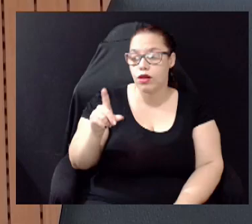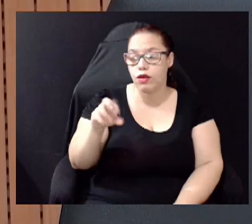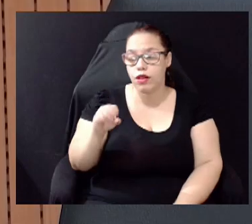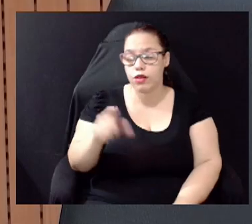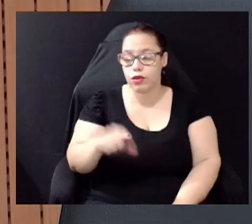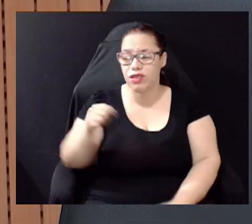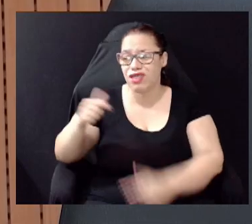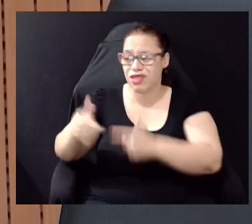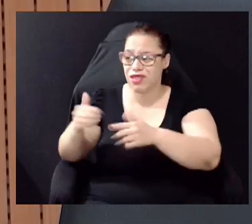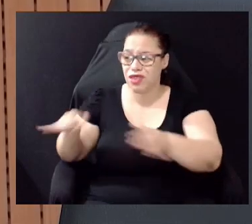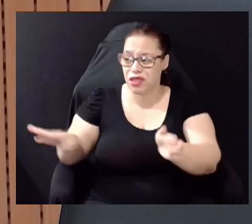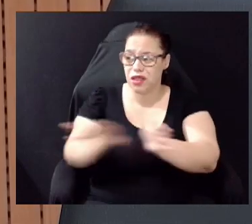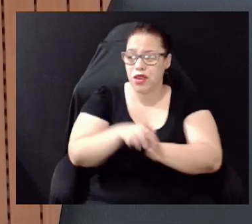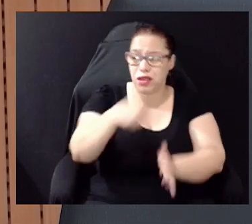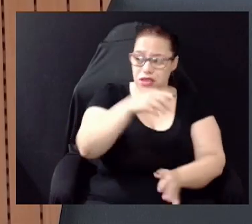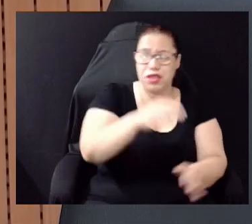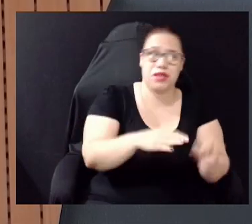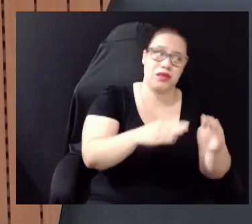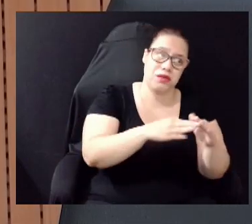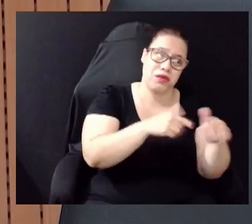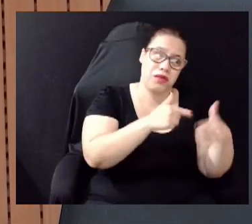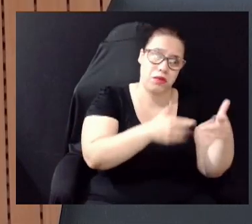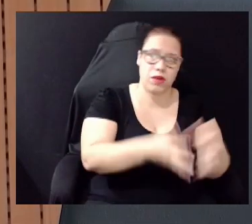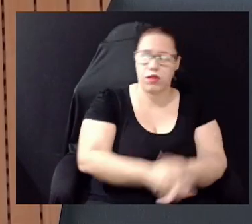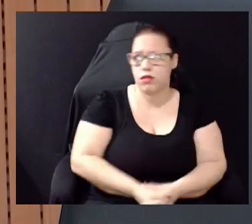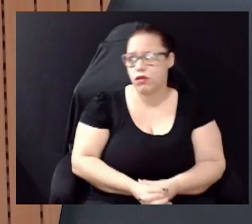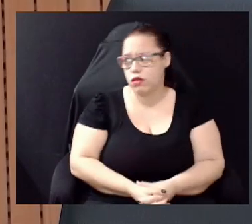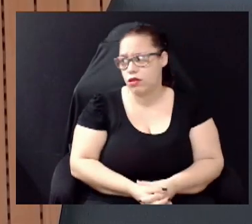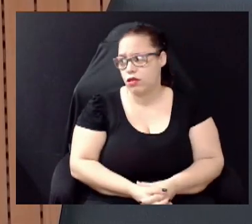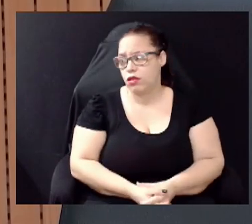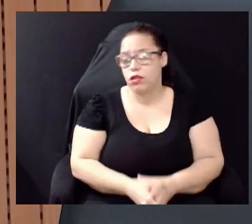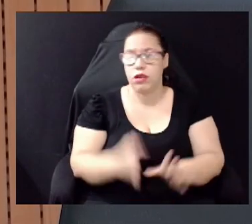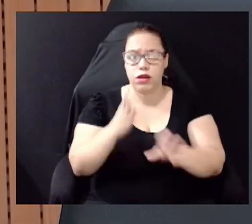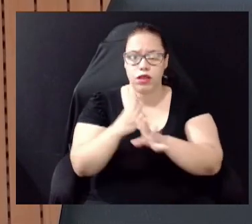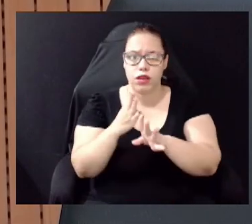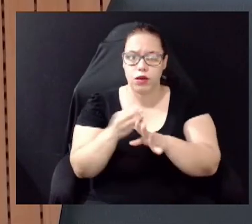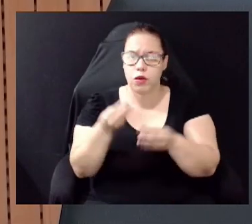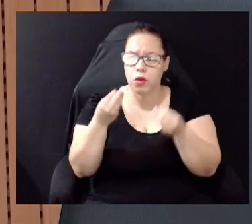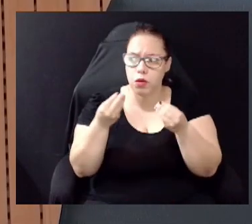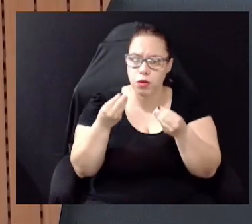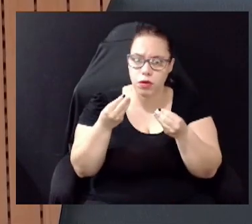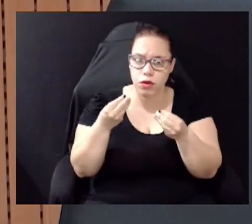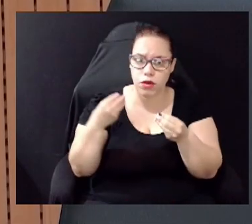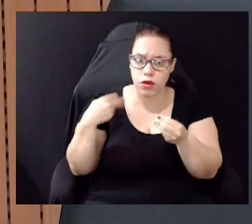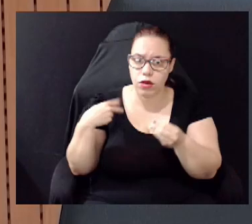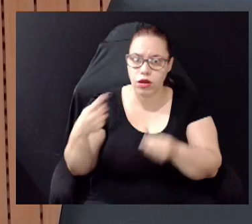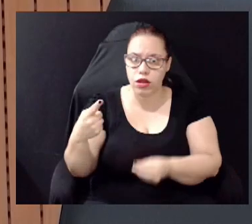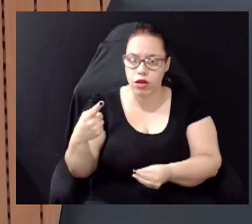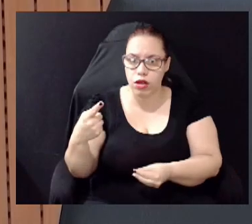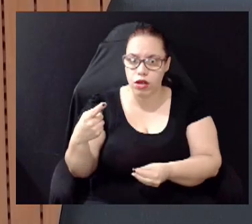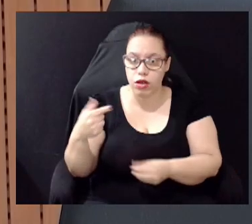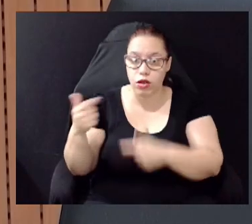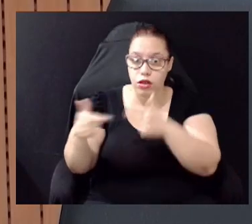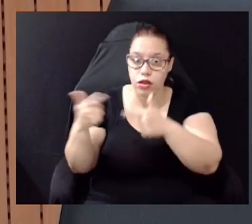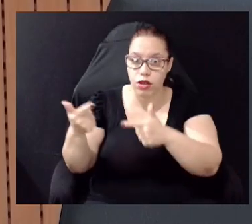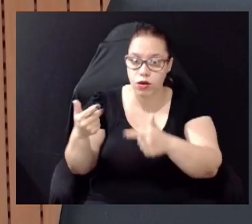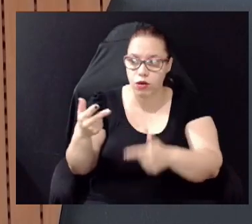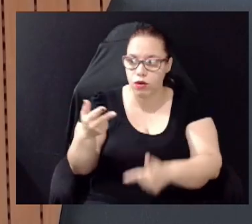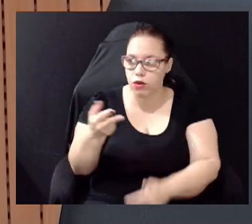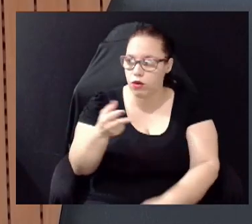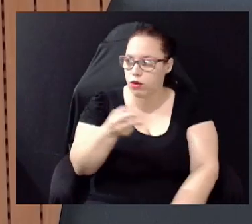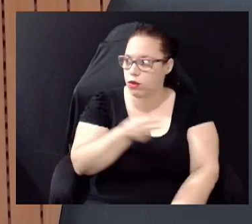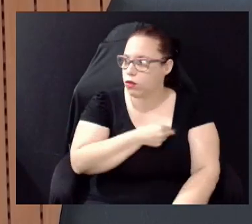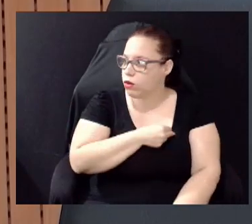corre para o outro, né? E muitas vezes eu encontro elas e eu falo assim, onde você está vindo? Aí fala, não, eu estou vindo do outro emprego. Eu falo, meu Deus, né?